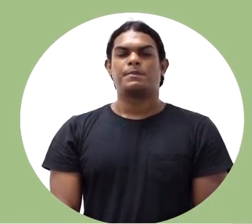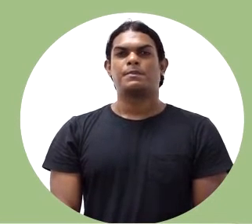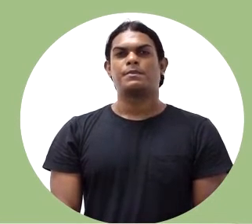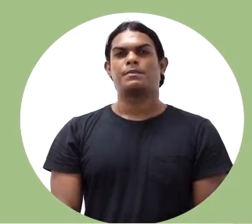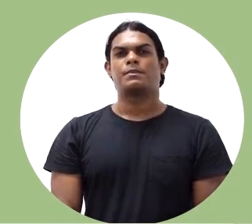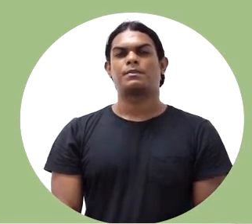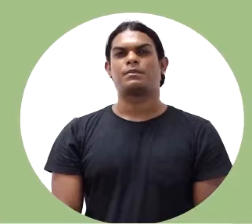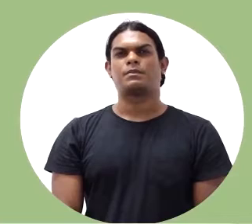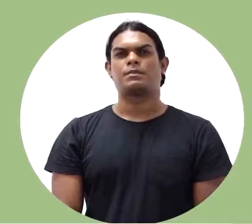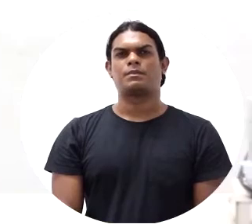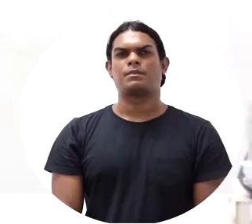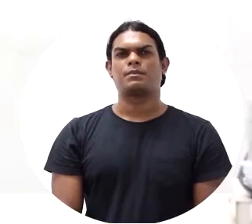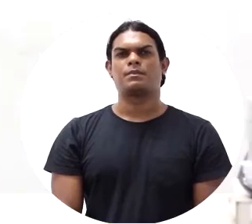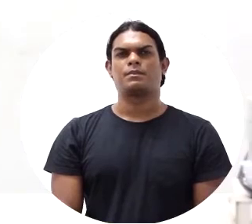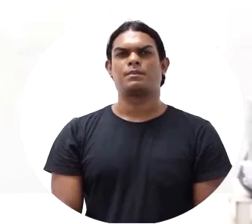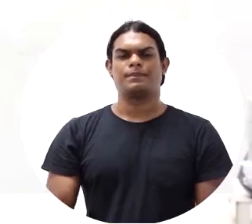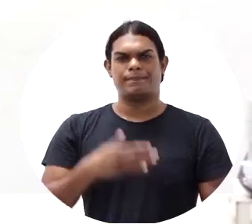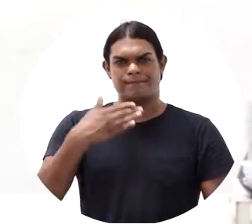próprio ERP.